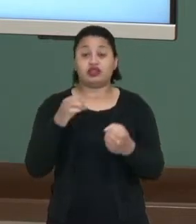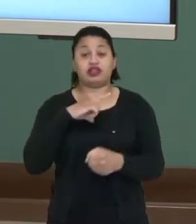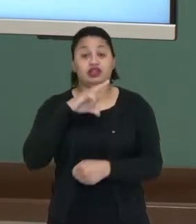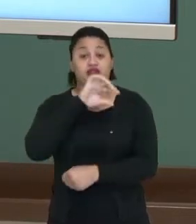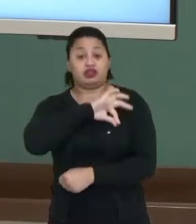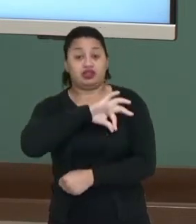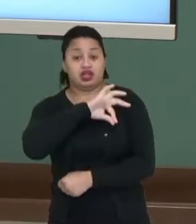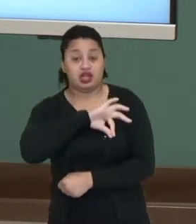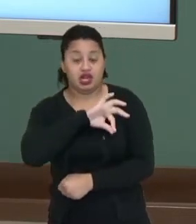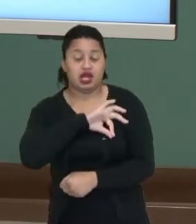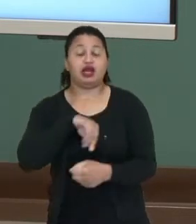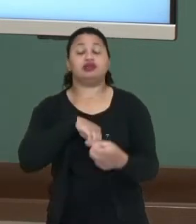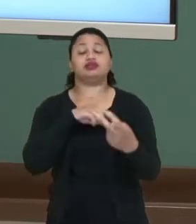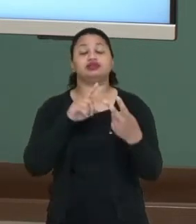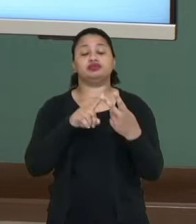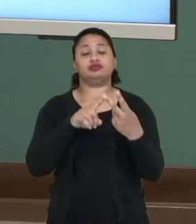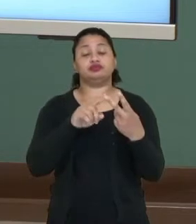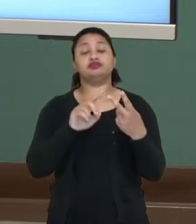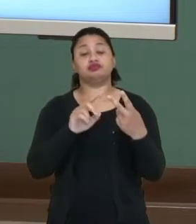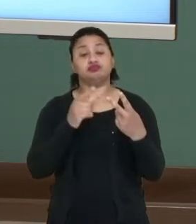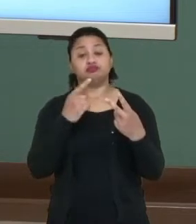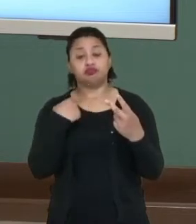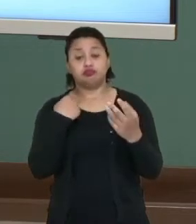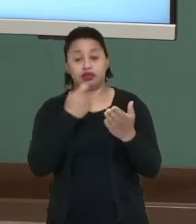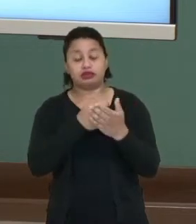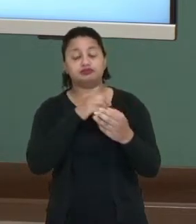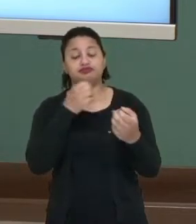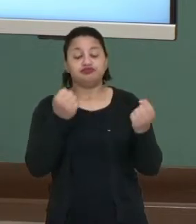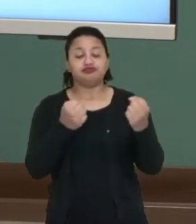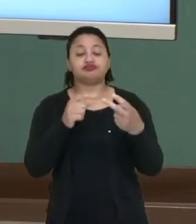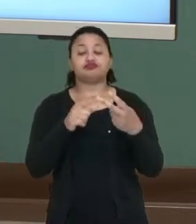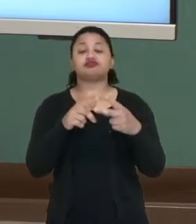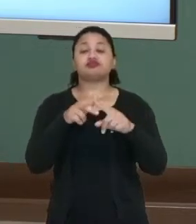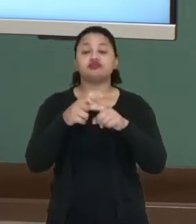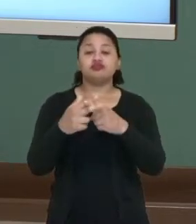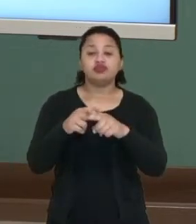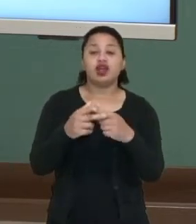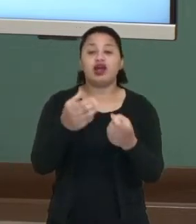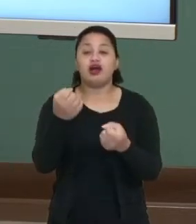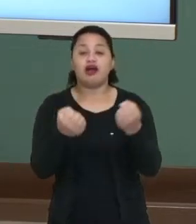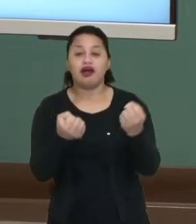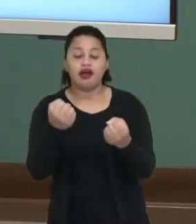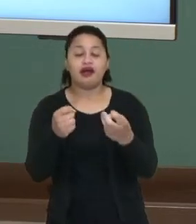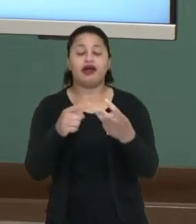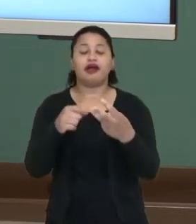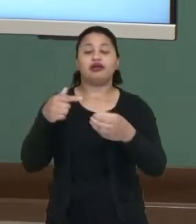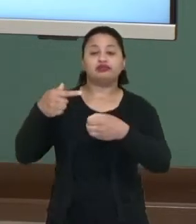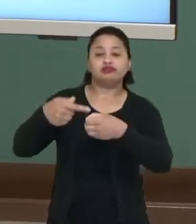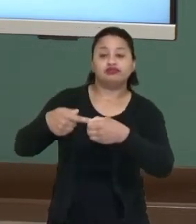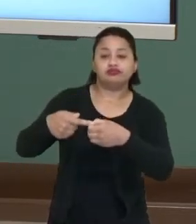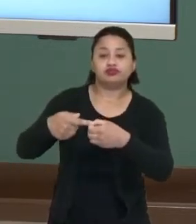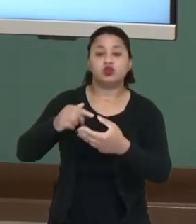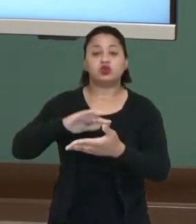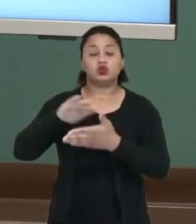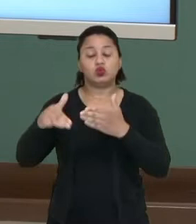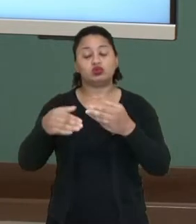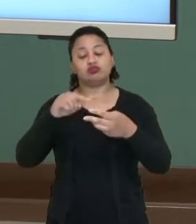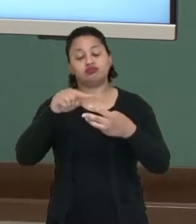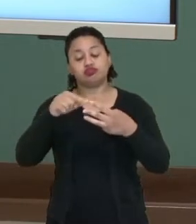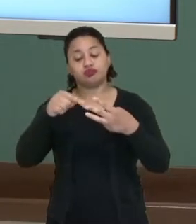né? Ele tem um valor que ele recebe, manutenção do carro, combustível, tudo isso tem que